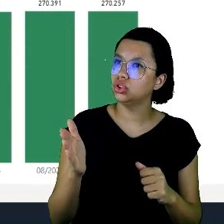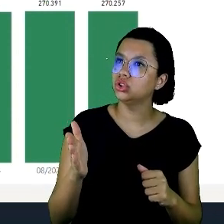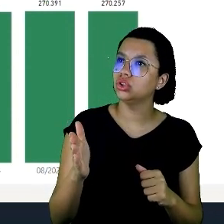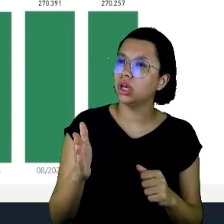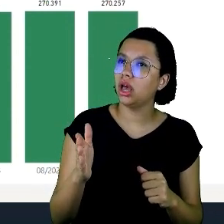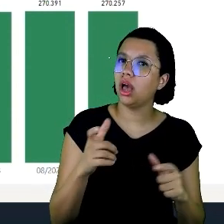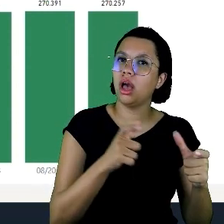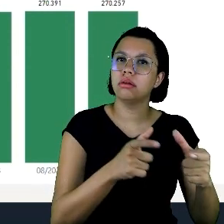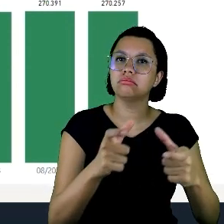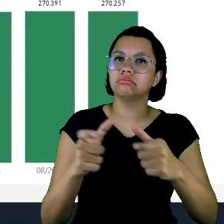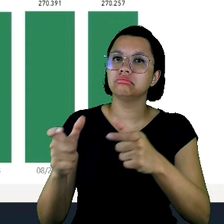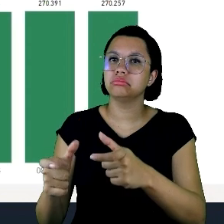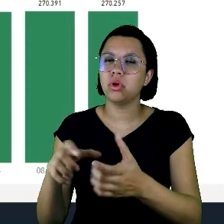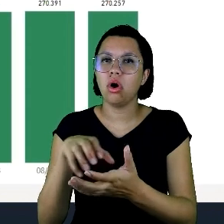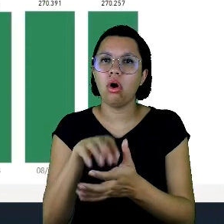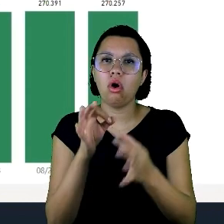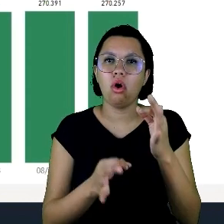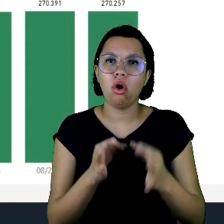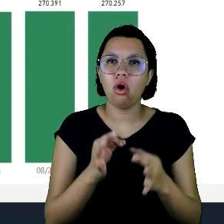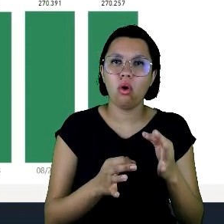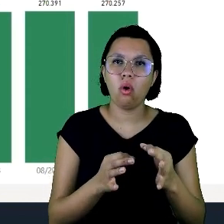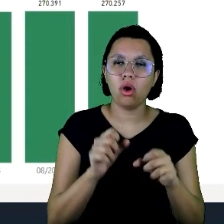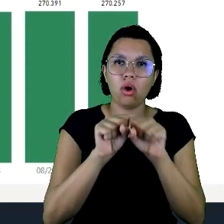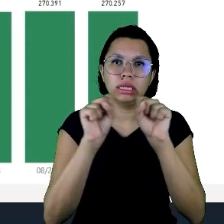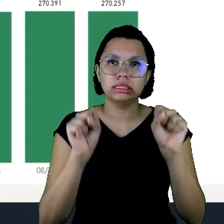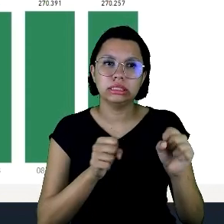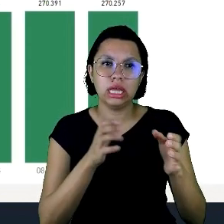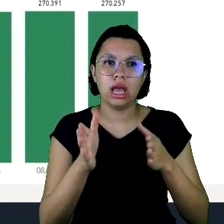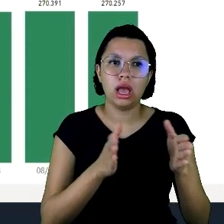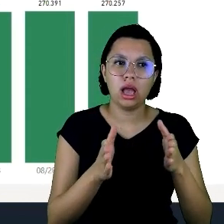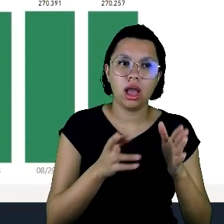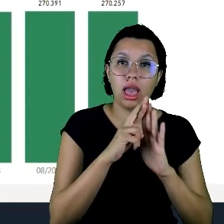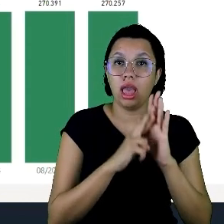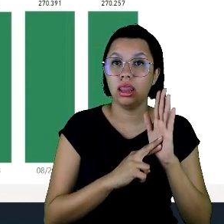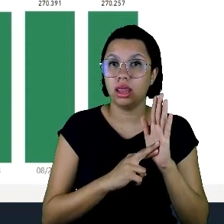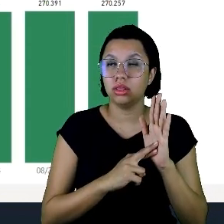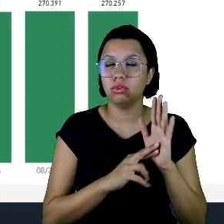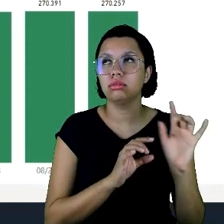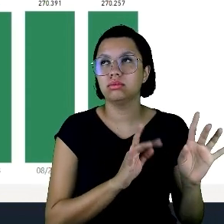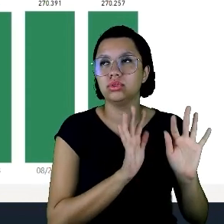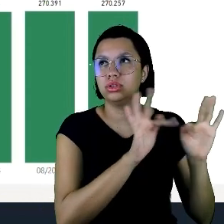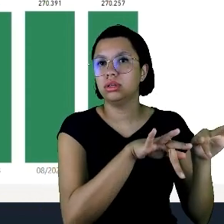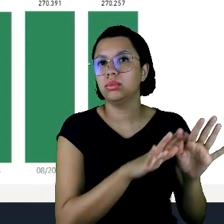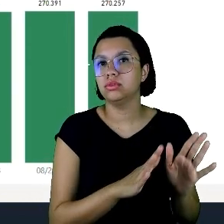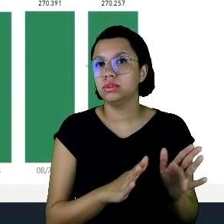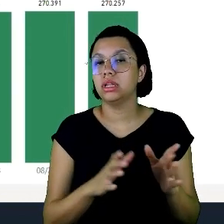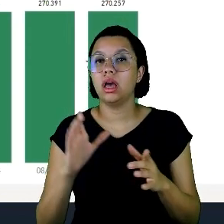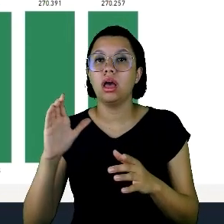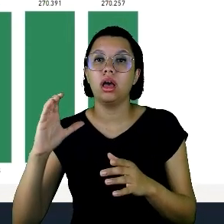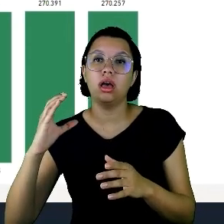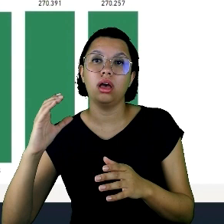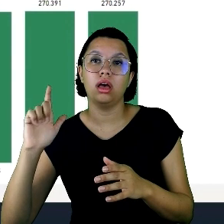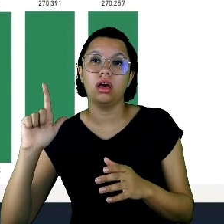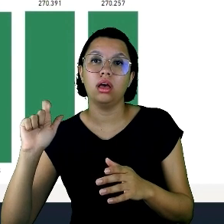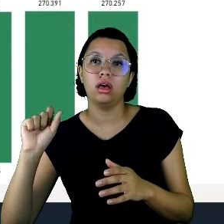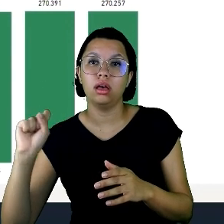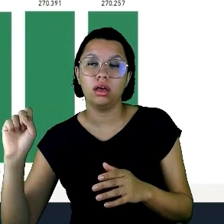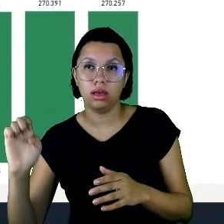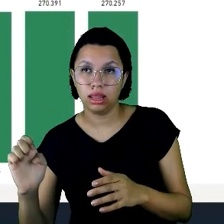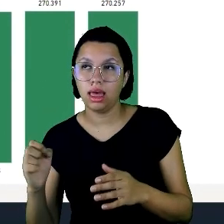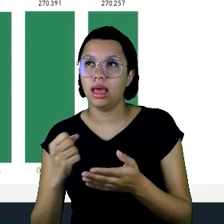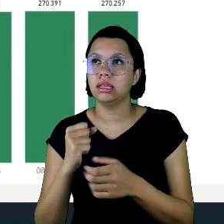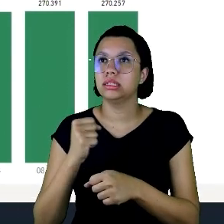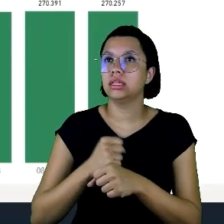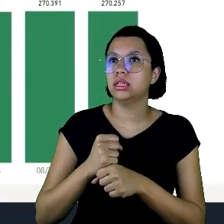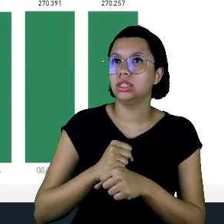nós já tínhamos lá, né? Unidade, órgão julgador, sistema, período. Relatório eu vou deixar para o final. Classe de origem, ano